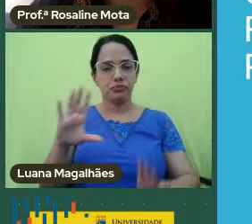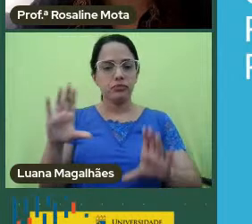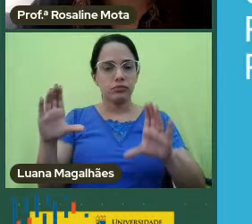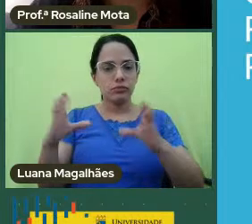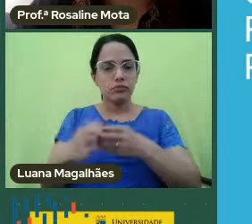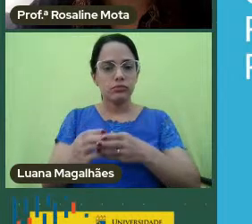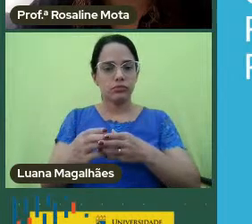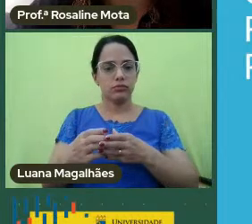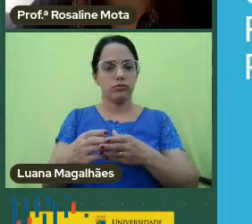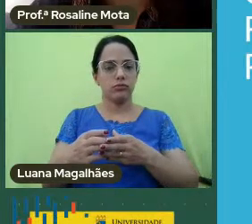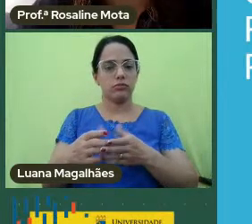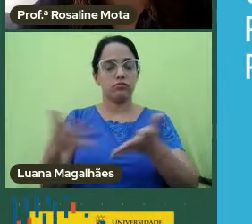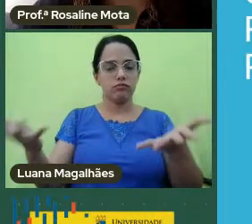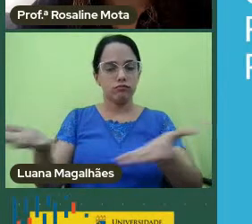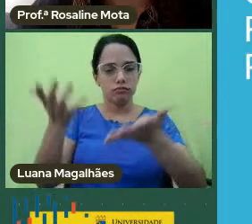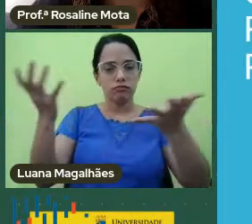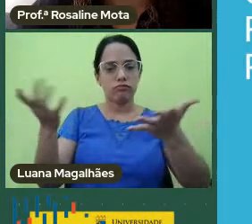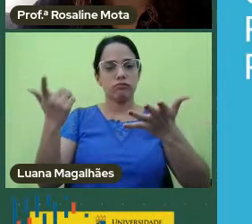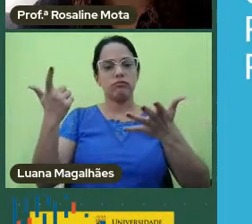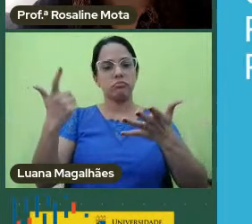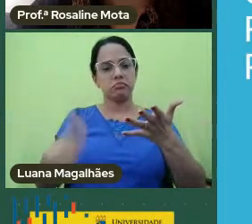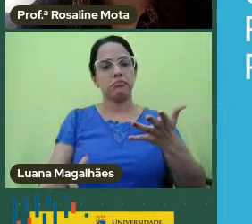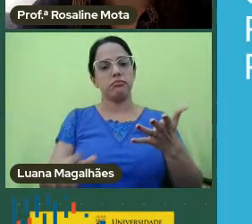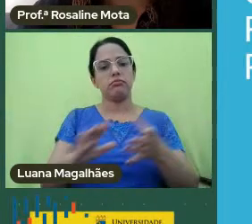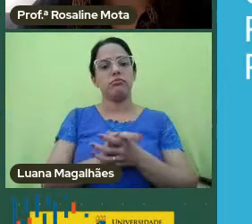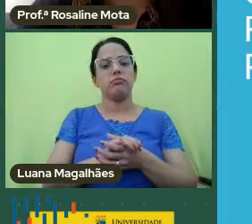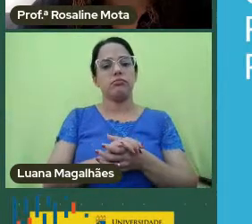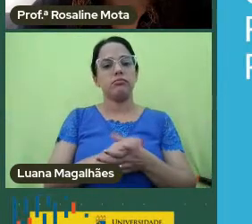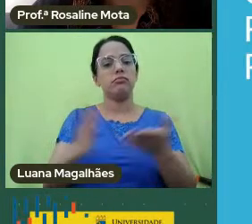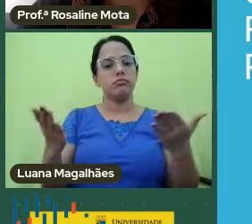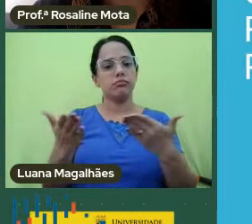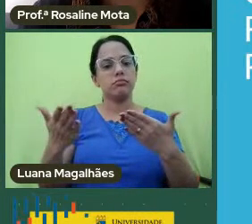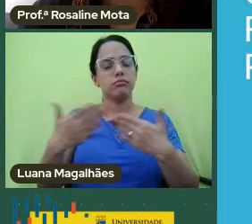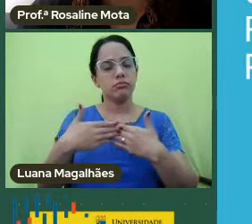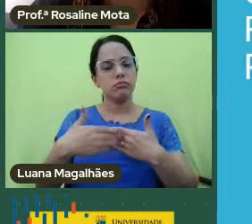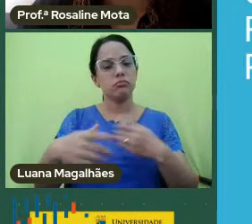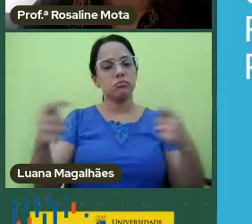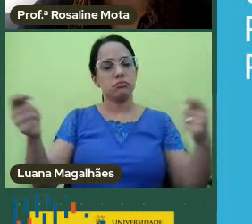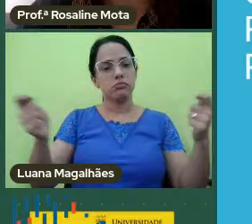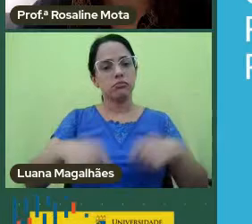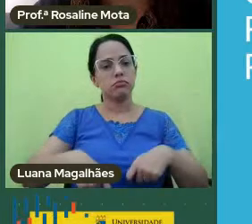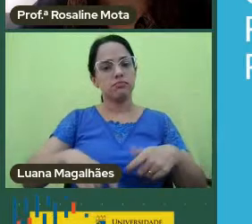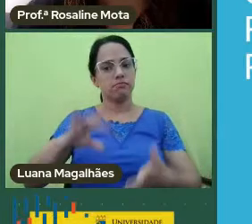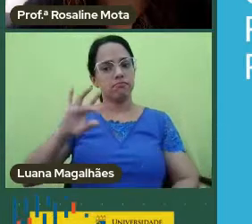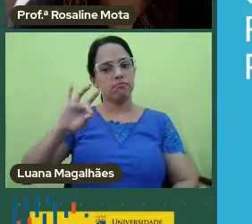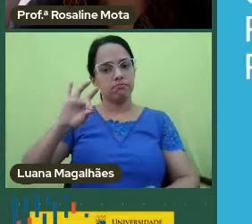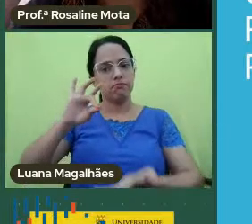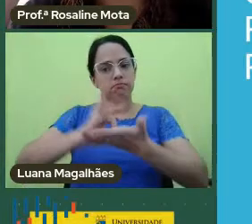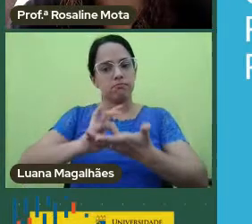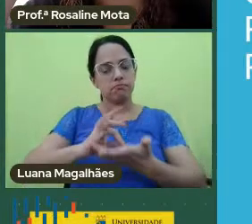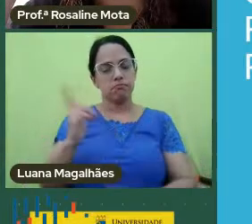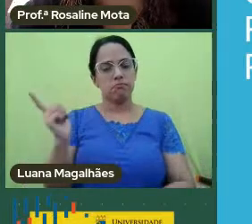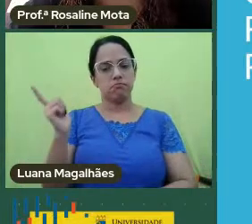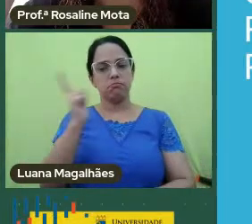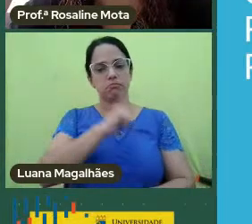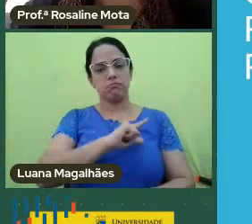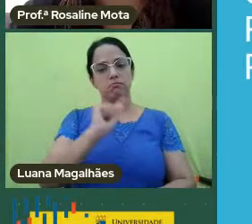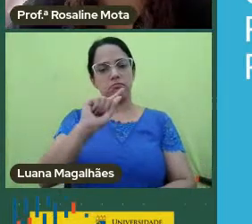de revisão de prontuário. Por quê? Porque agora existe uma possibilidade real, factível,